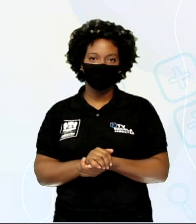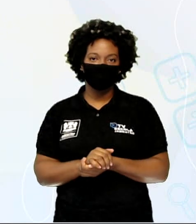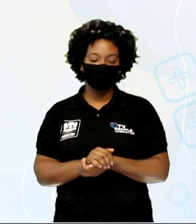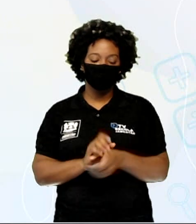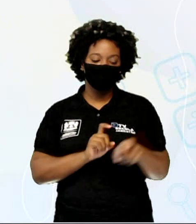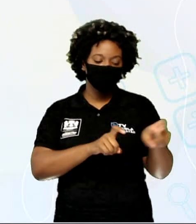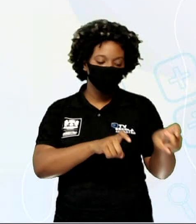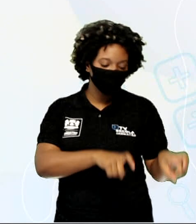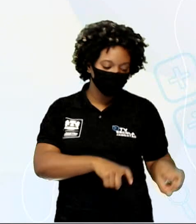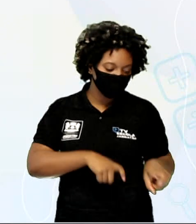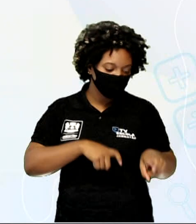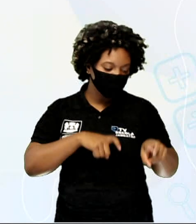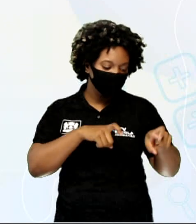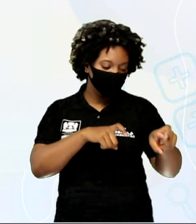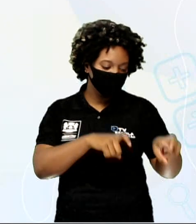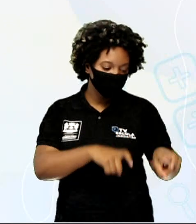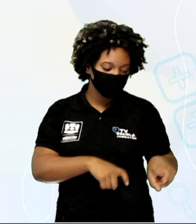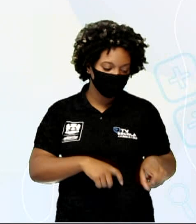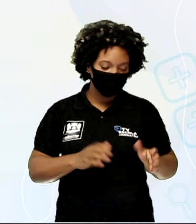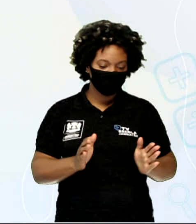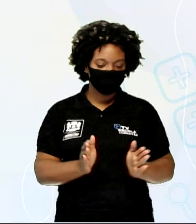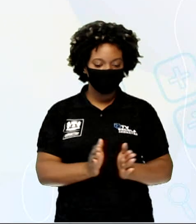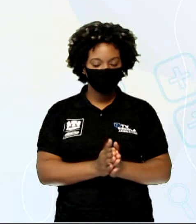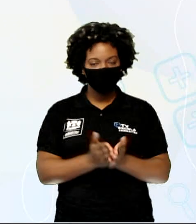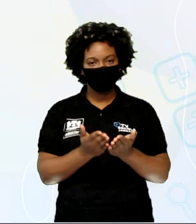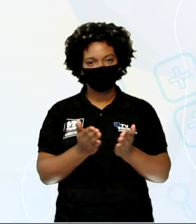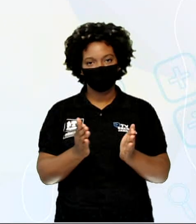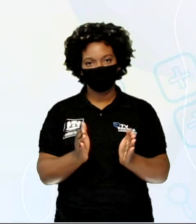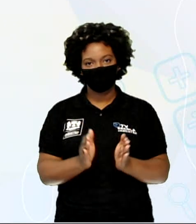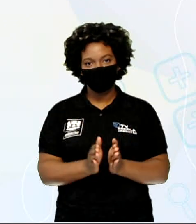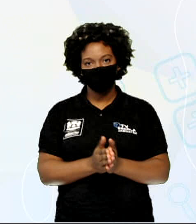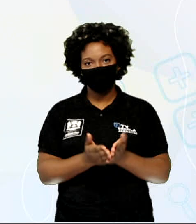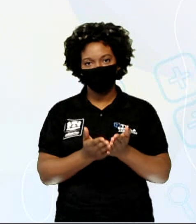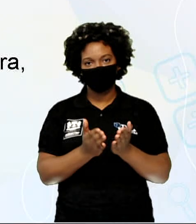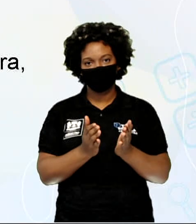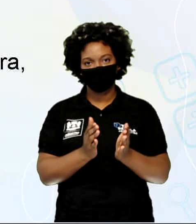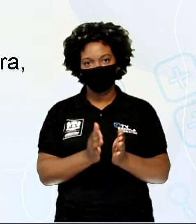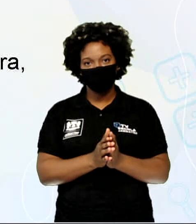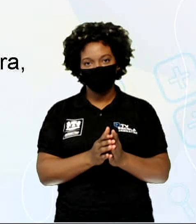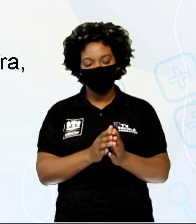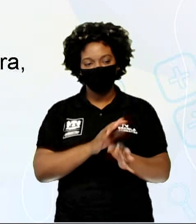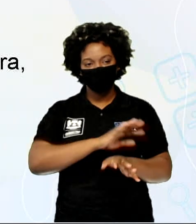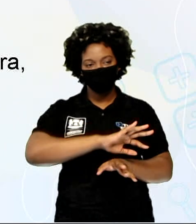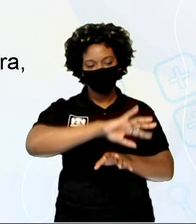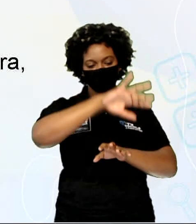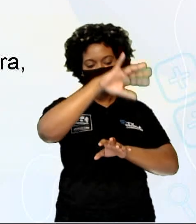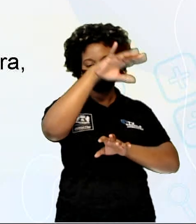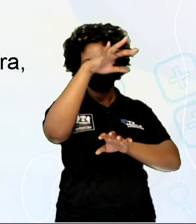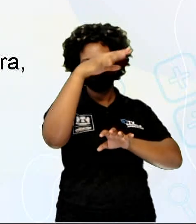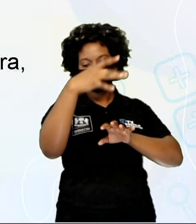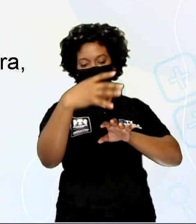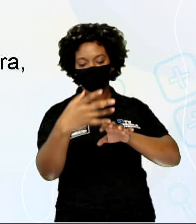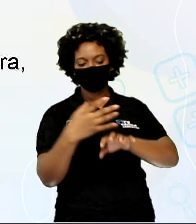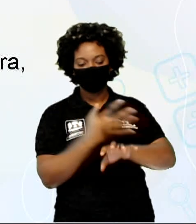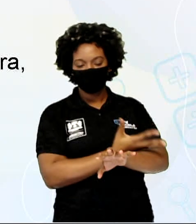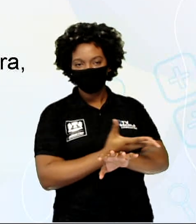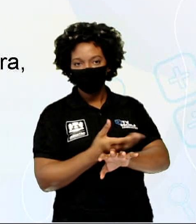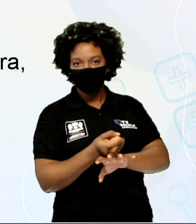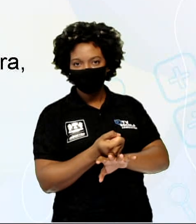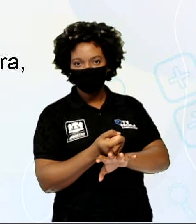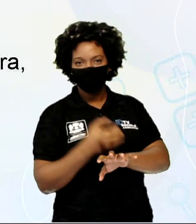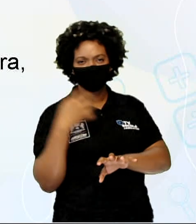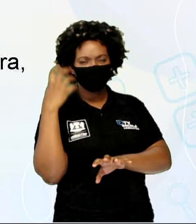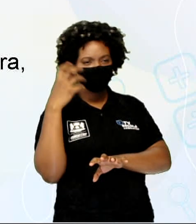roça, nas pobre paioça, da serra ao sertão. Só